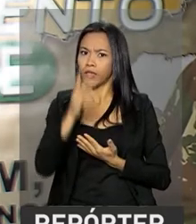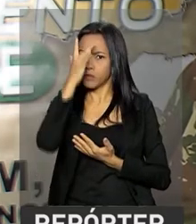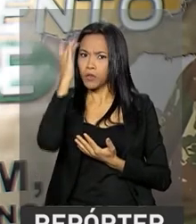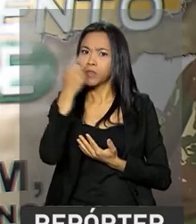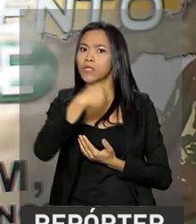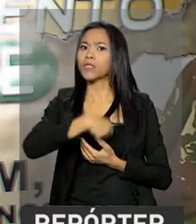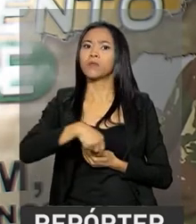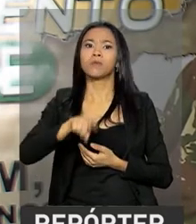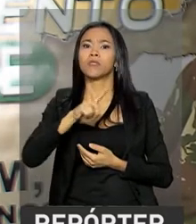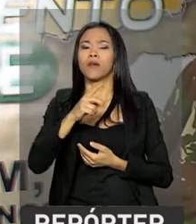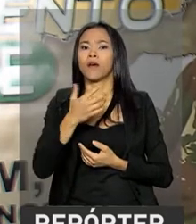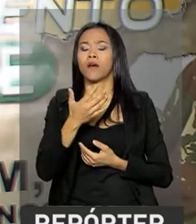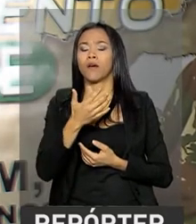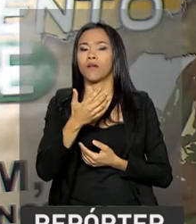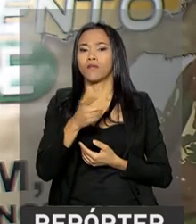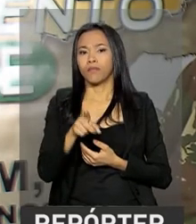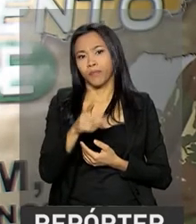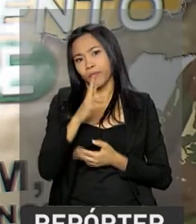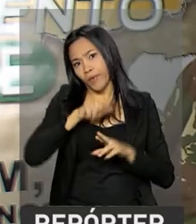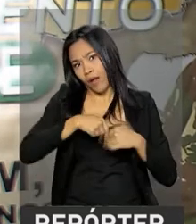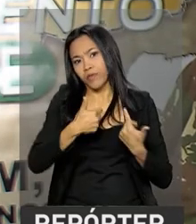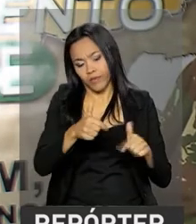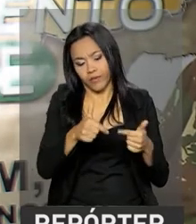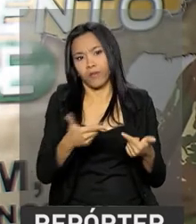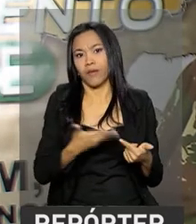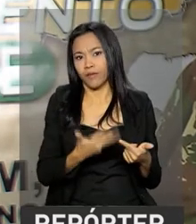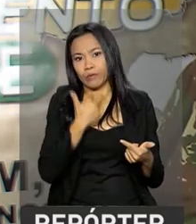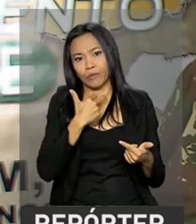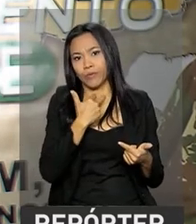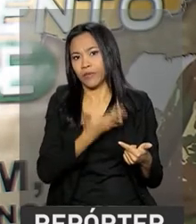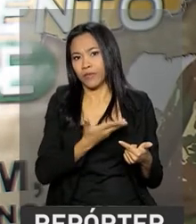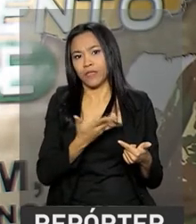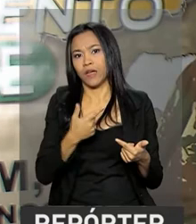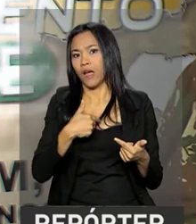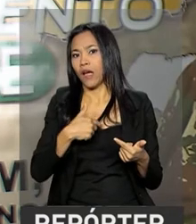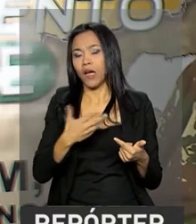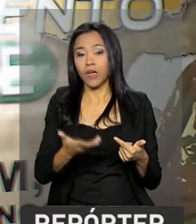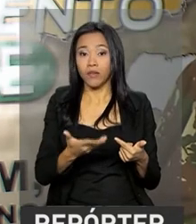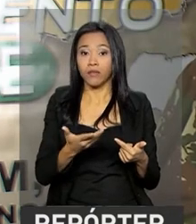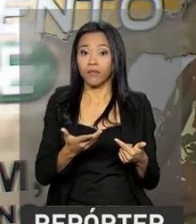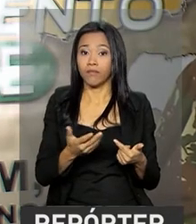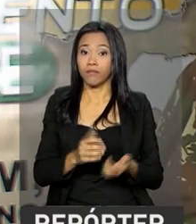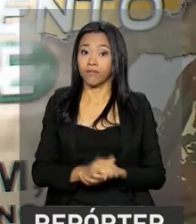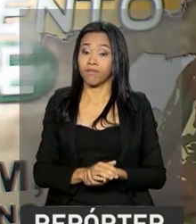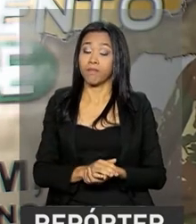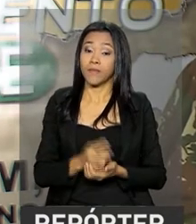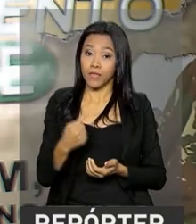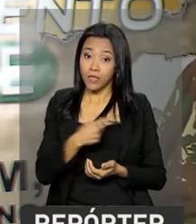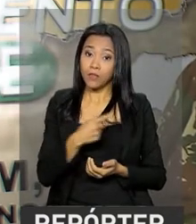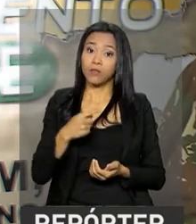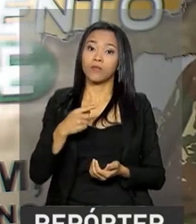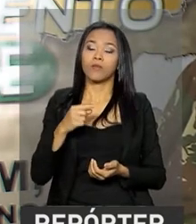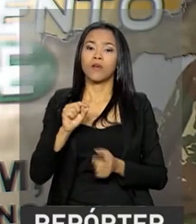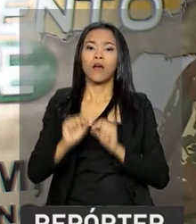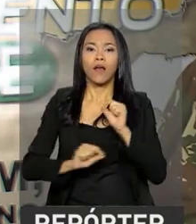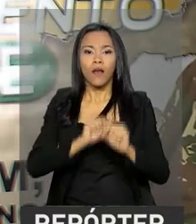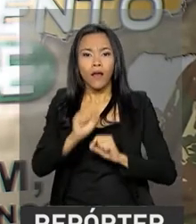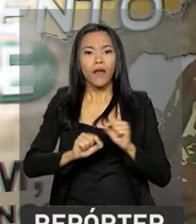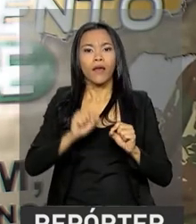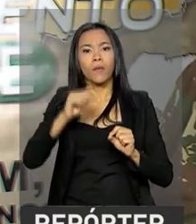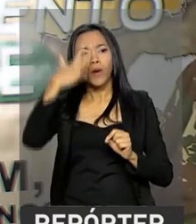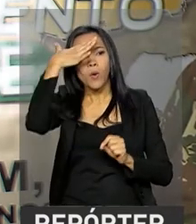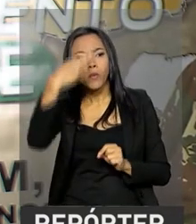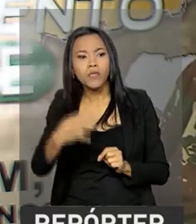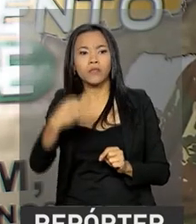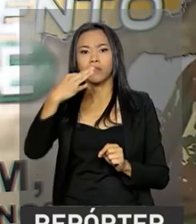dispensa para questões de trabalho e nossa torre rendimento em curso no brasil isso requer exatamente uma compreensão